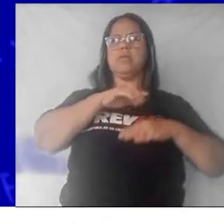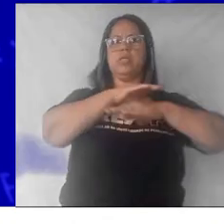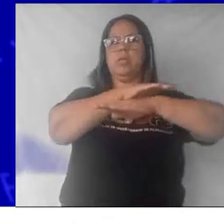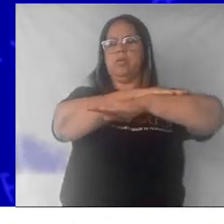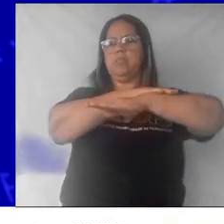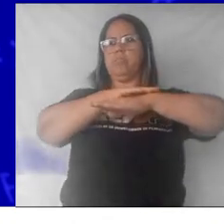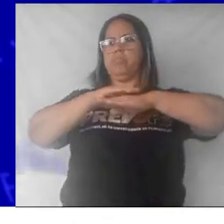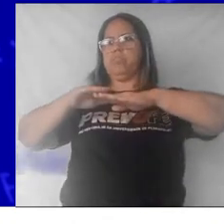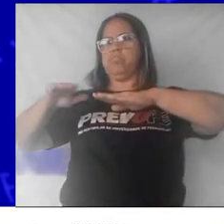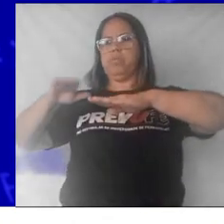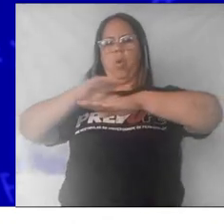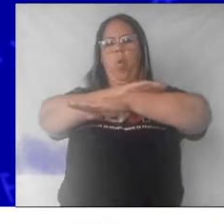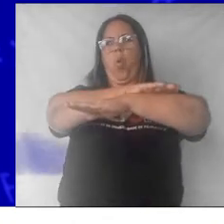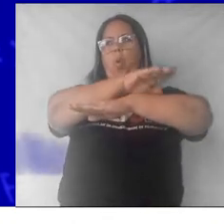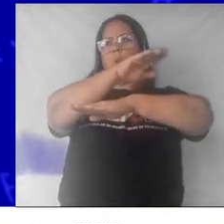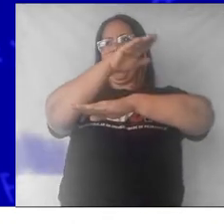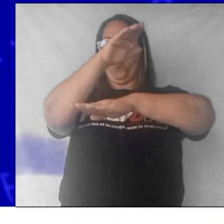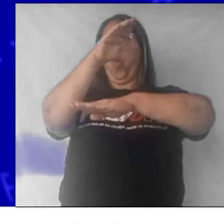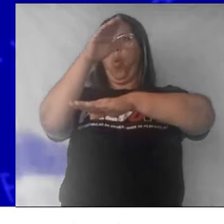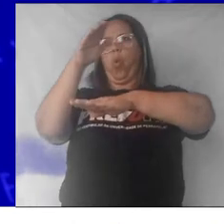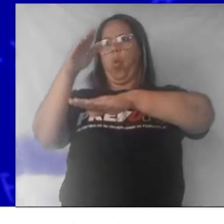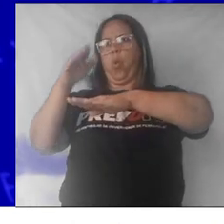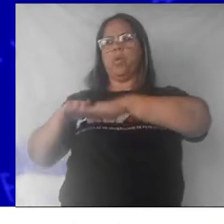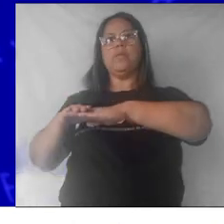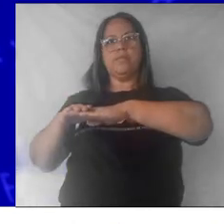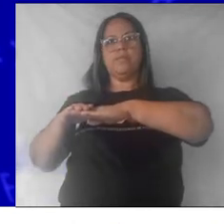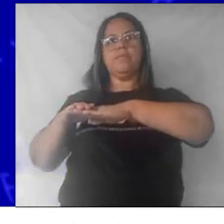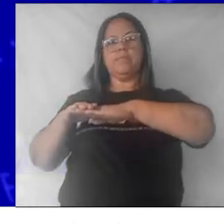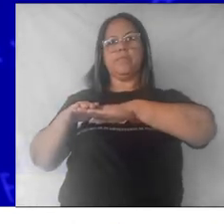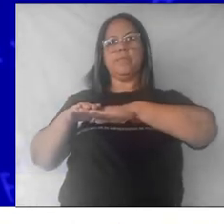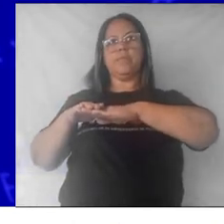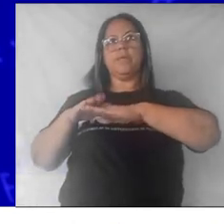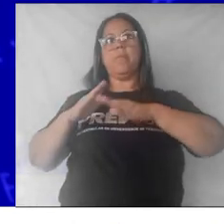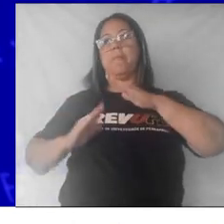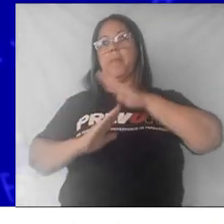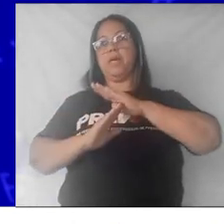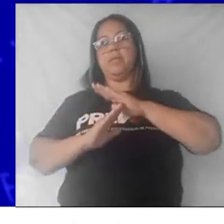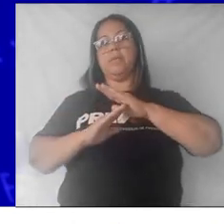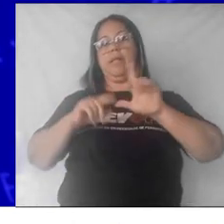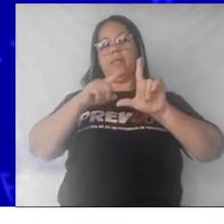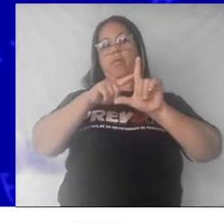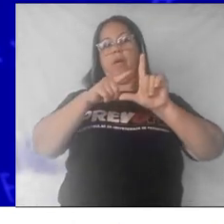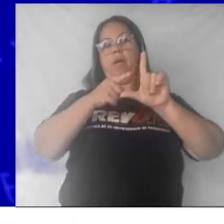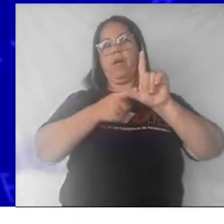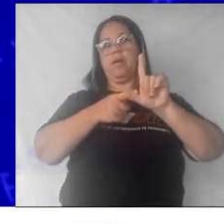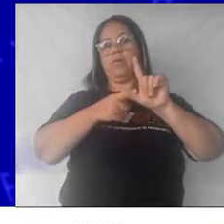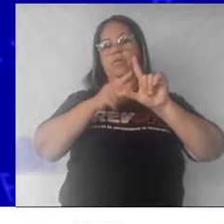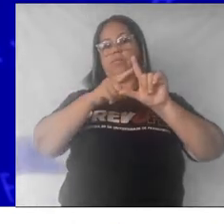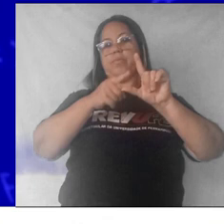dar. O máximo, inclusive, né, se permitir, né, o ajuste do ângulo é 45 graus.